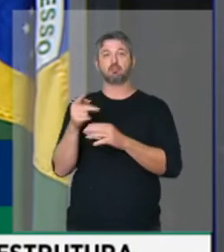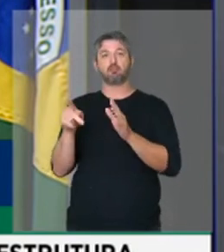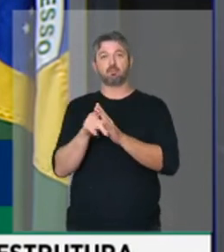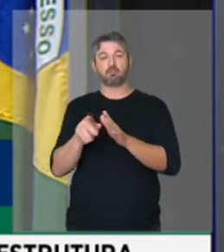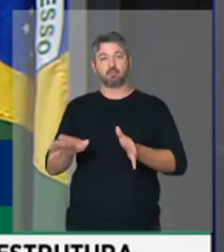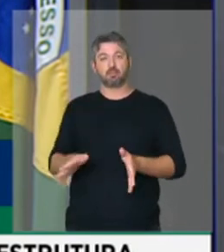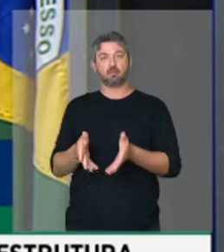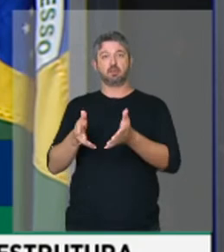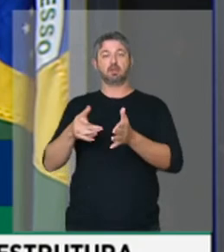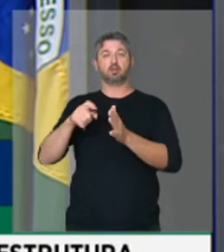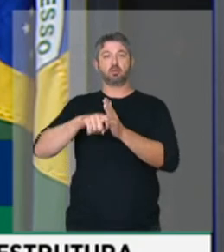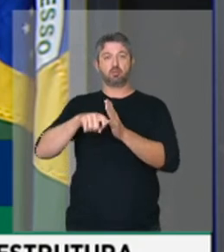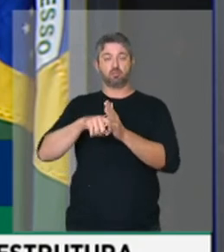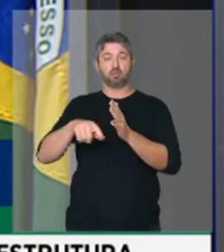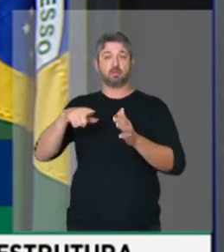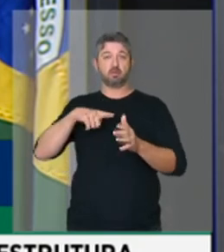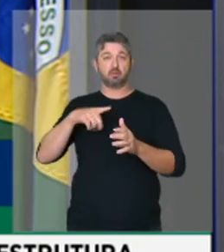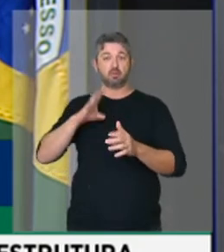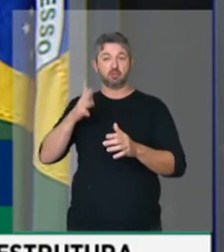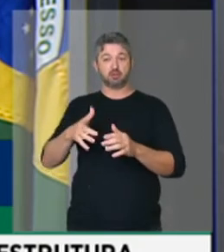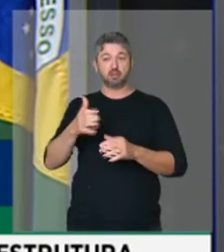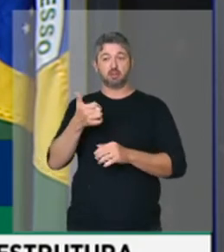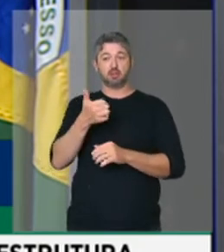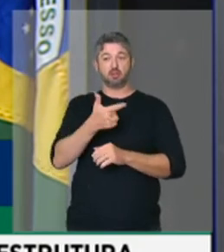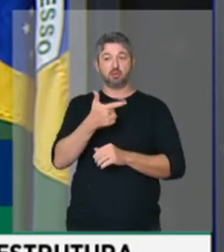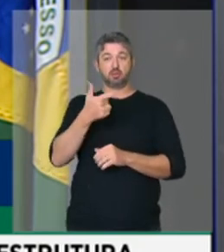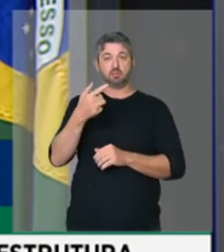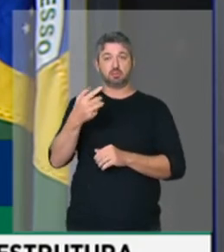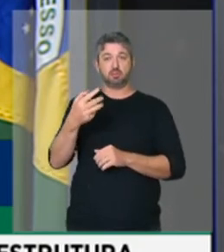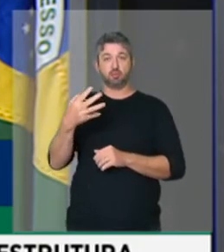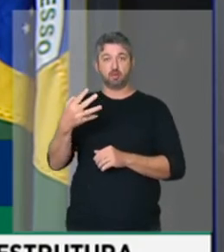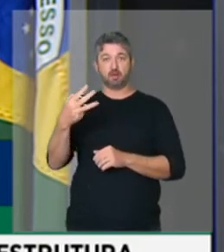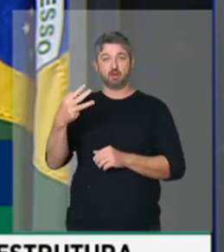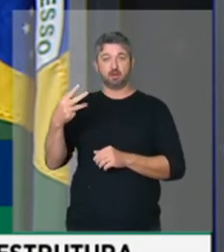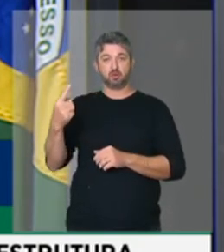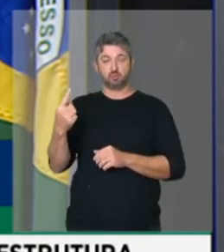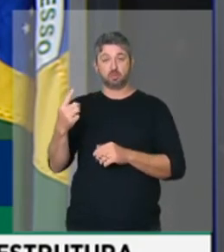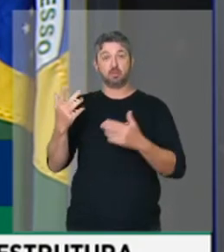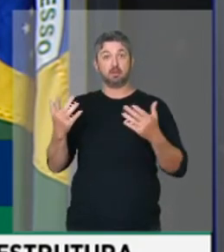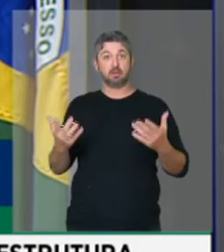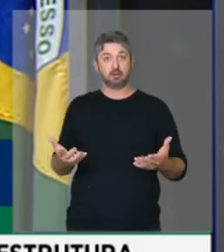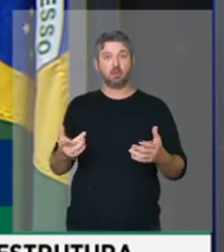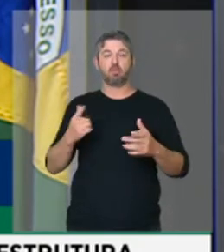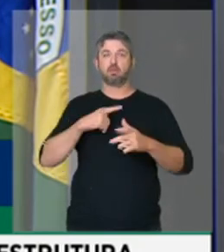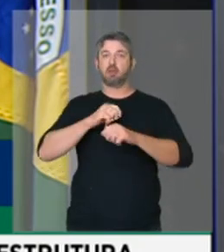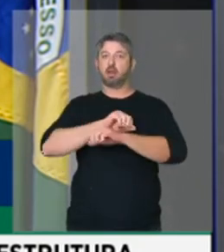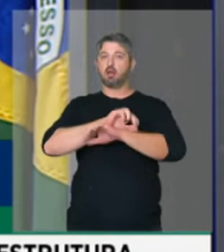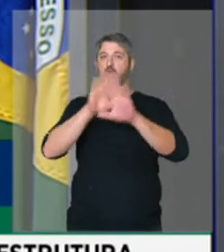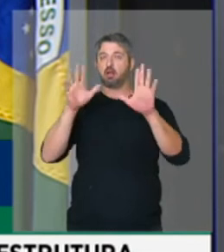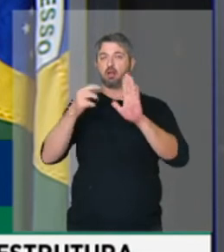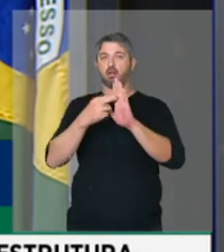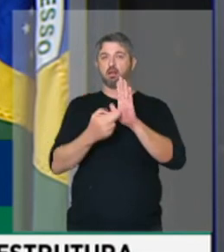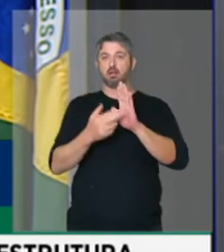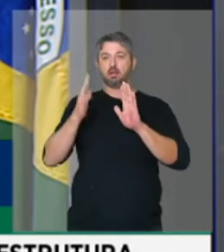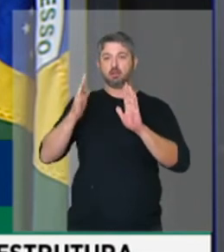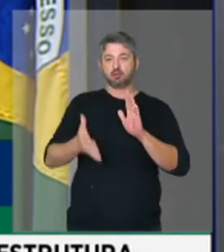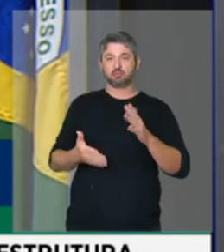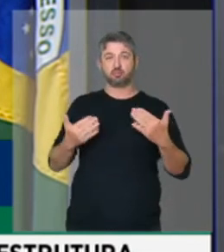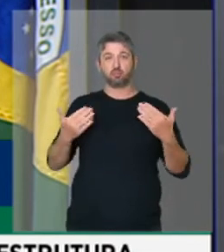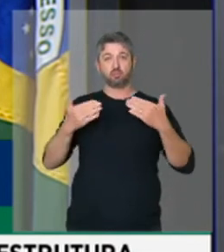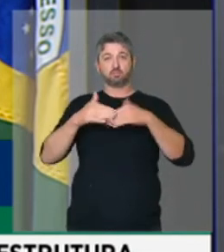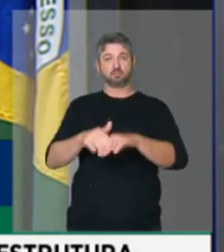incentivo tributário previsto na 12.431. Portanto, temos um claro mecanismo de